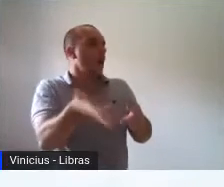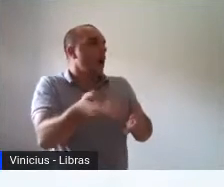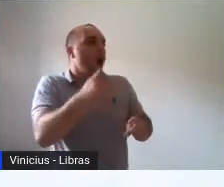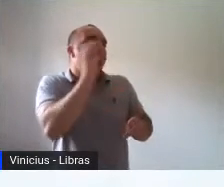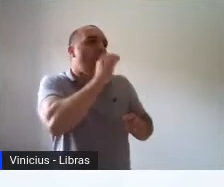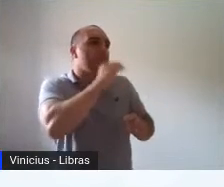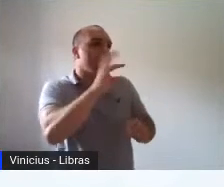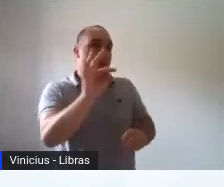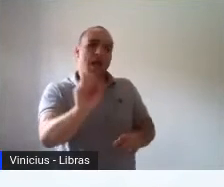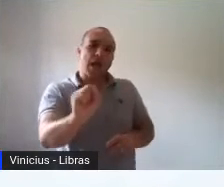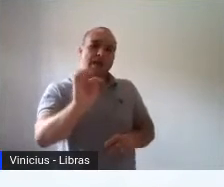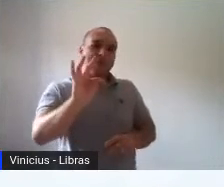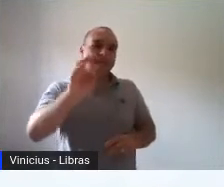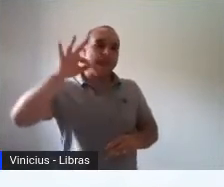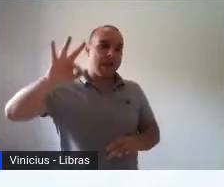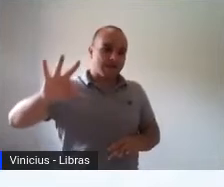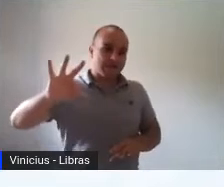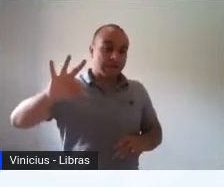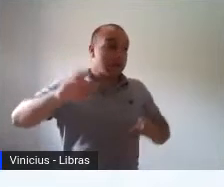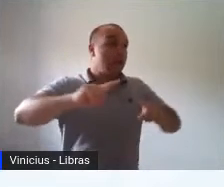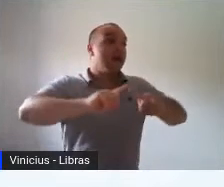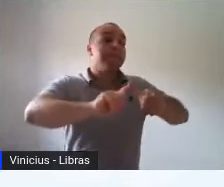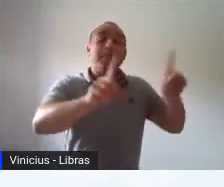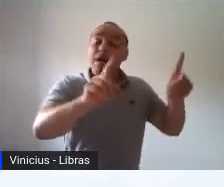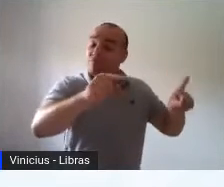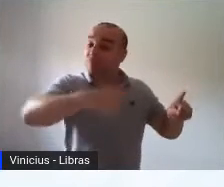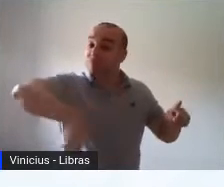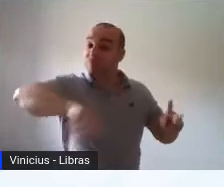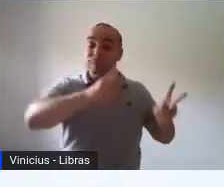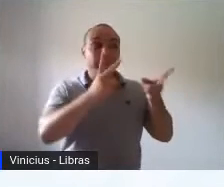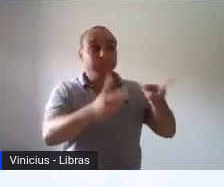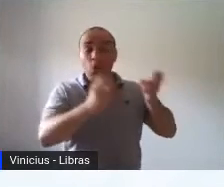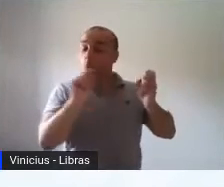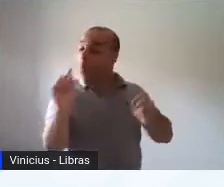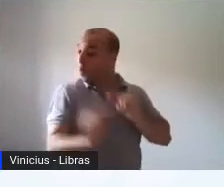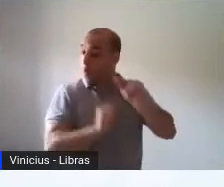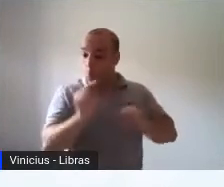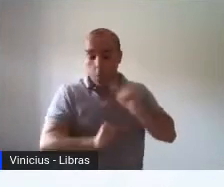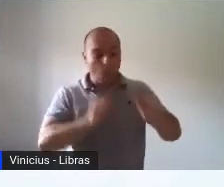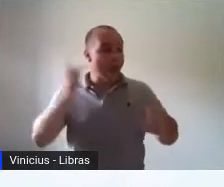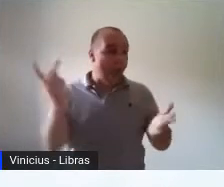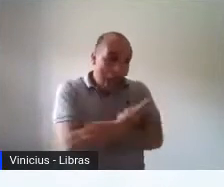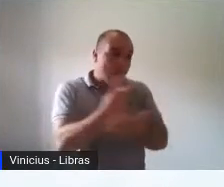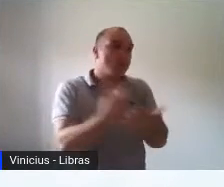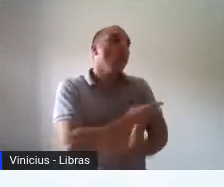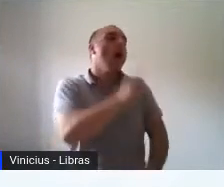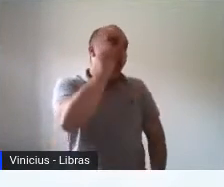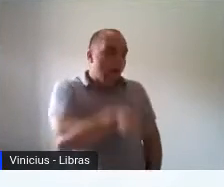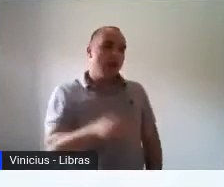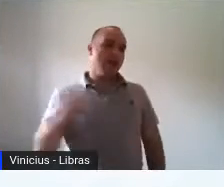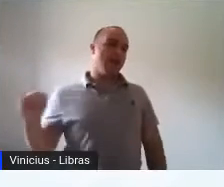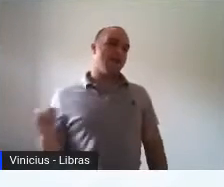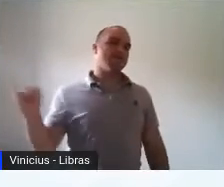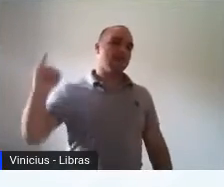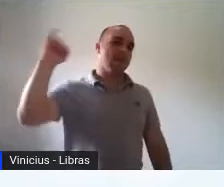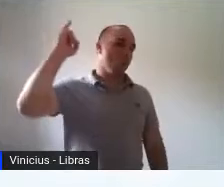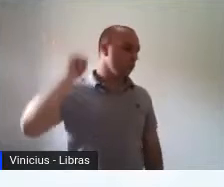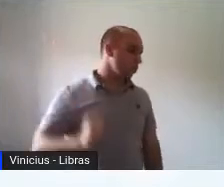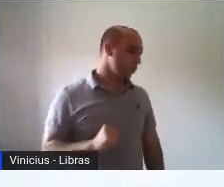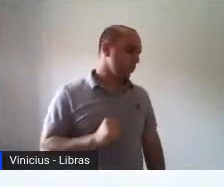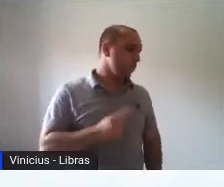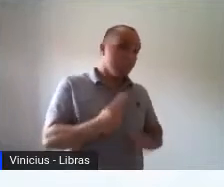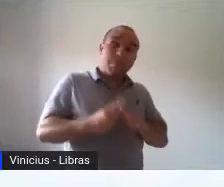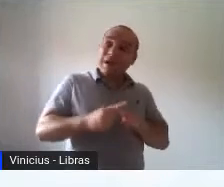agora em relação à inflação, porque a gente sabe que a inflação, como você muito bem descreveu aqui, a alta dela é prejudicial